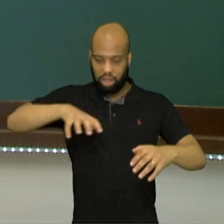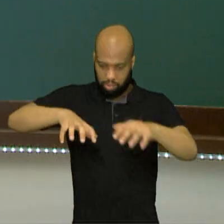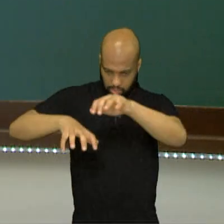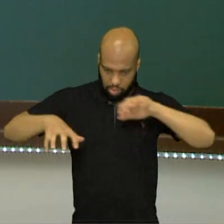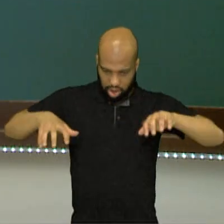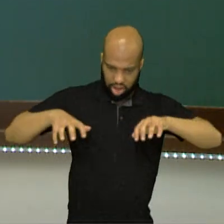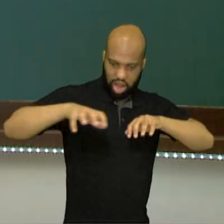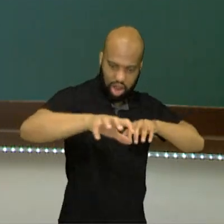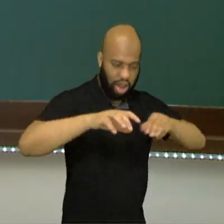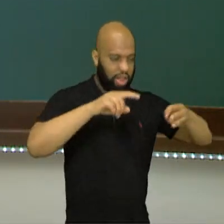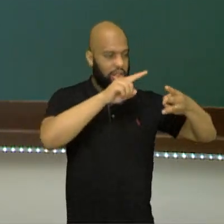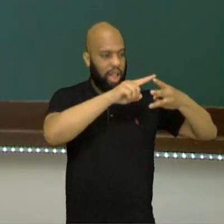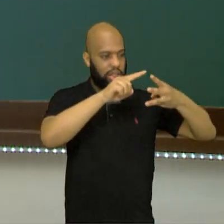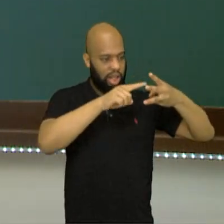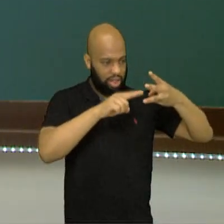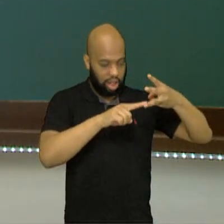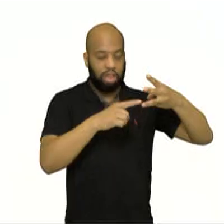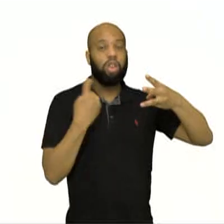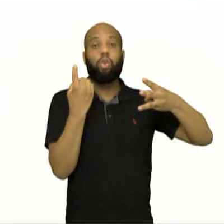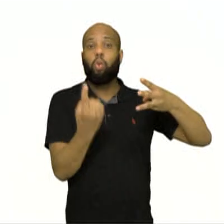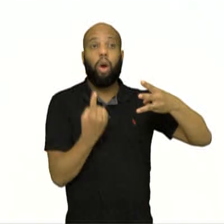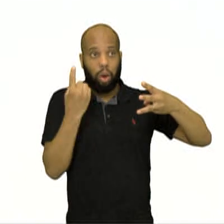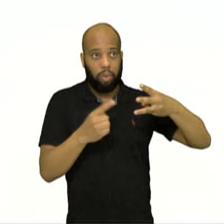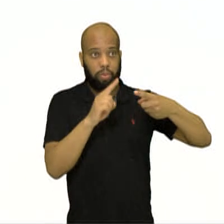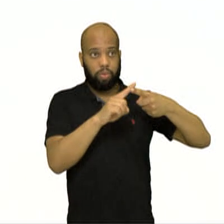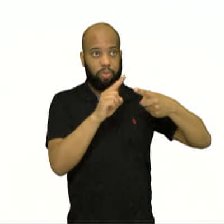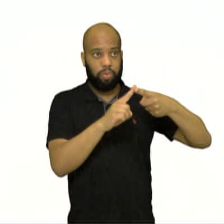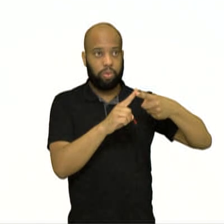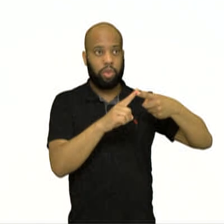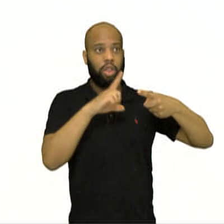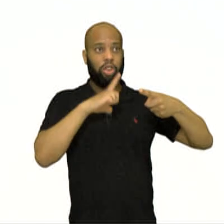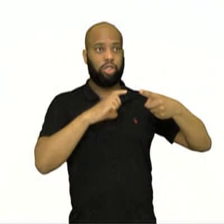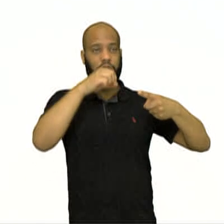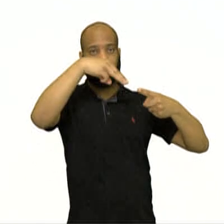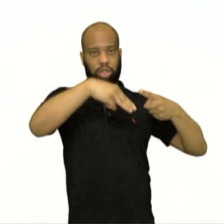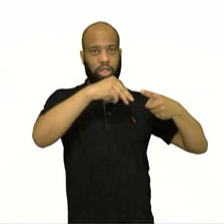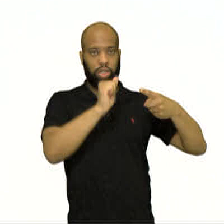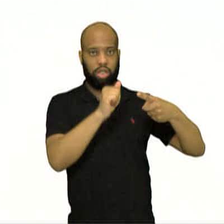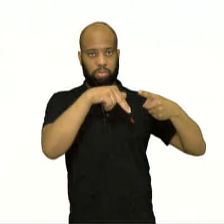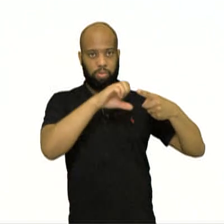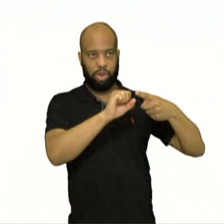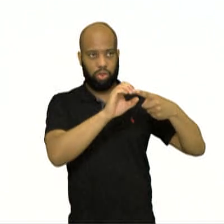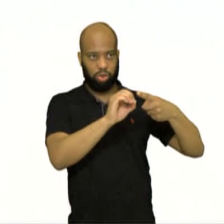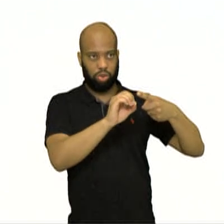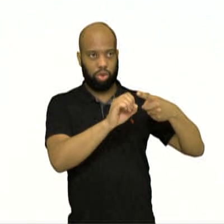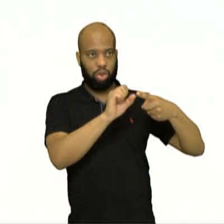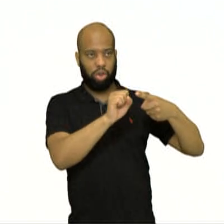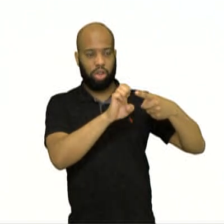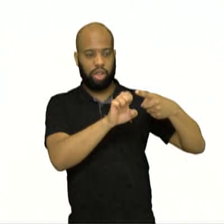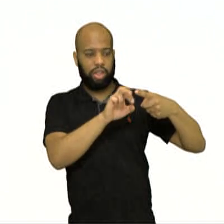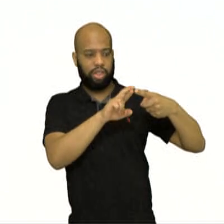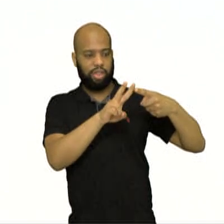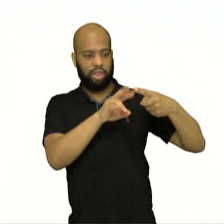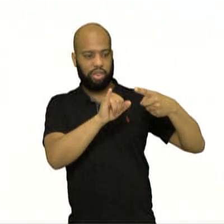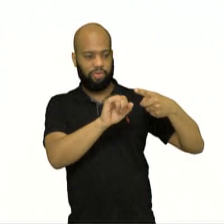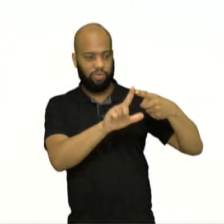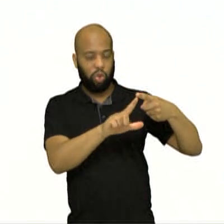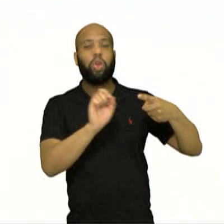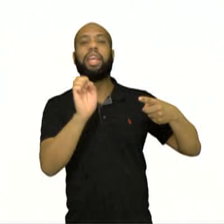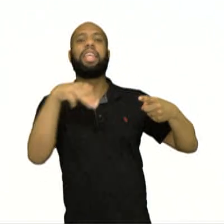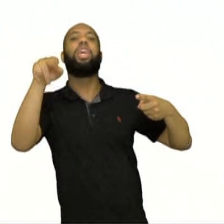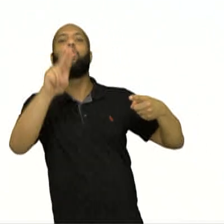partes principais, pessoal. Quais eram? O manso servil, que eram as terras reservadas ao uso dos